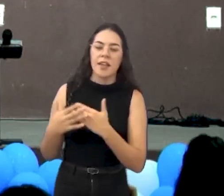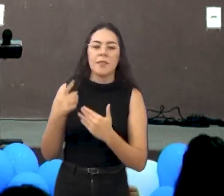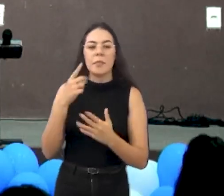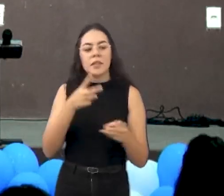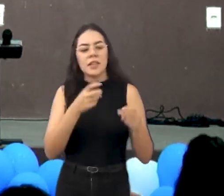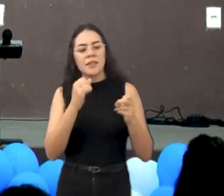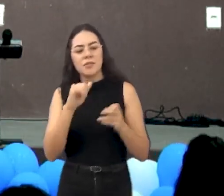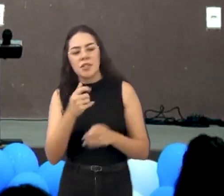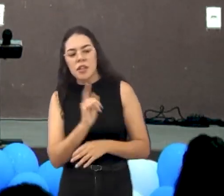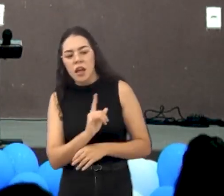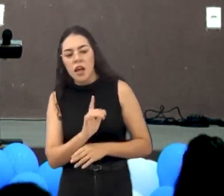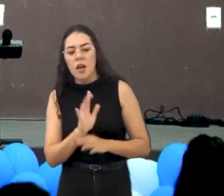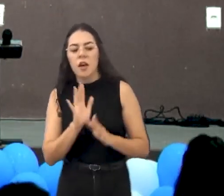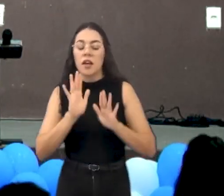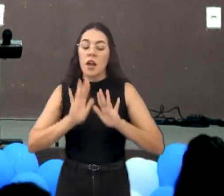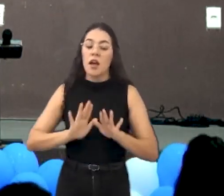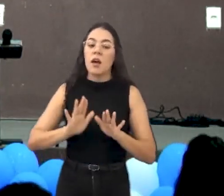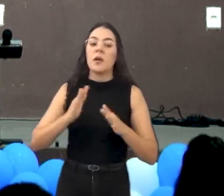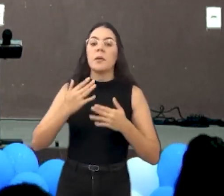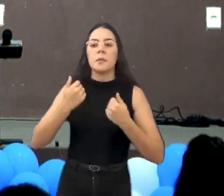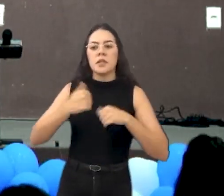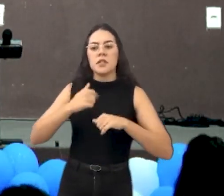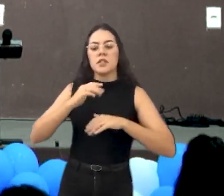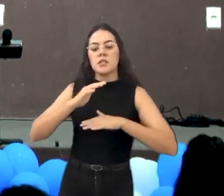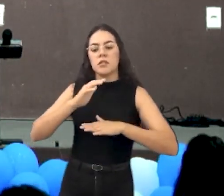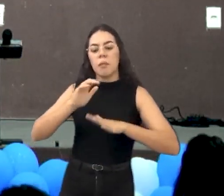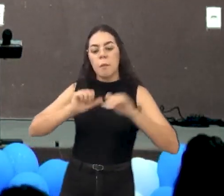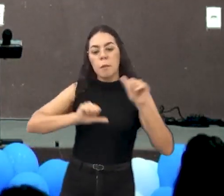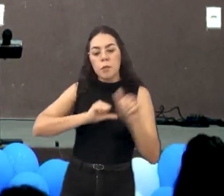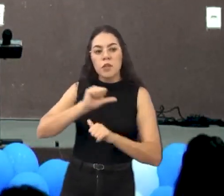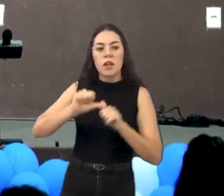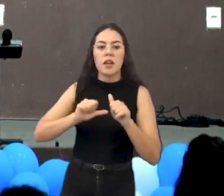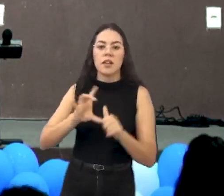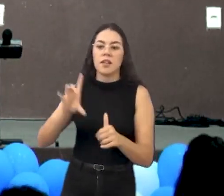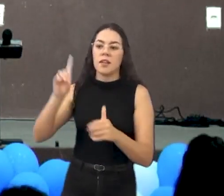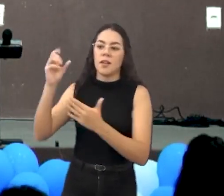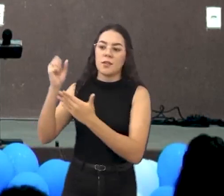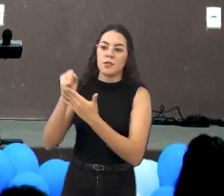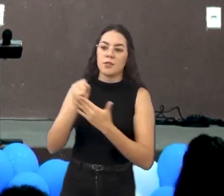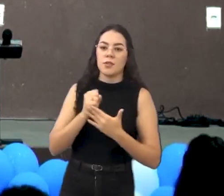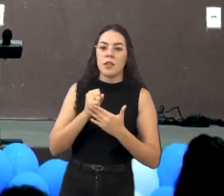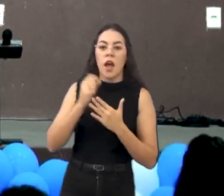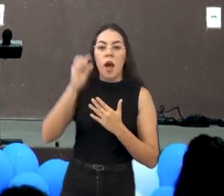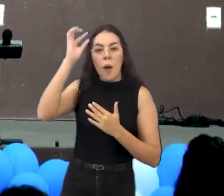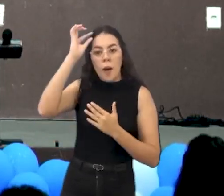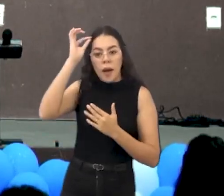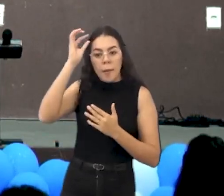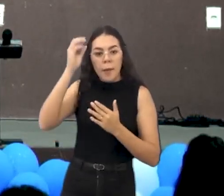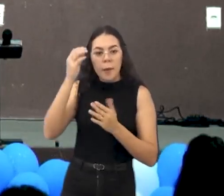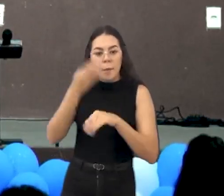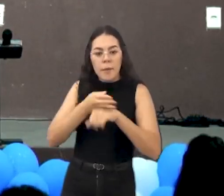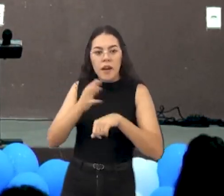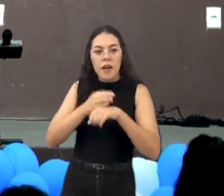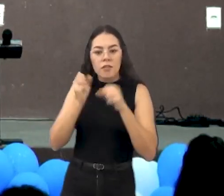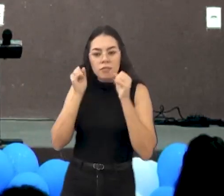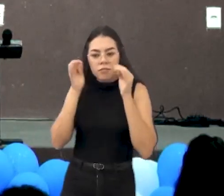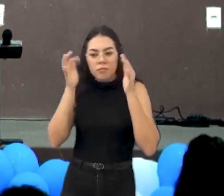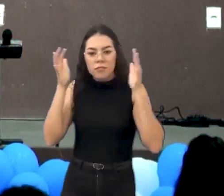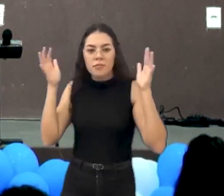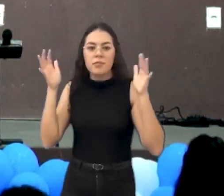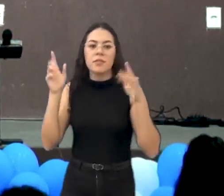assim, peraí. E aí você tem que ser trabalhável por Deus. Os cabelos brancos vão aumentando, a careca vai se